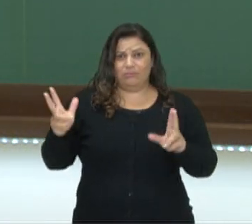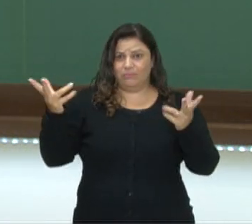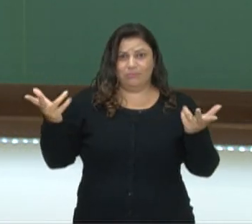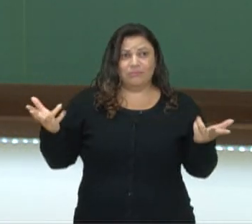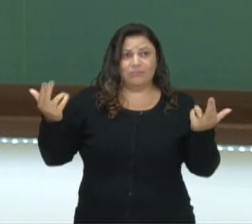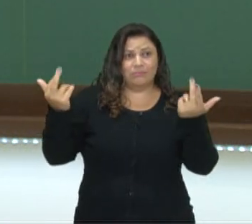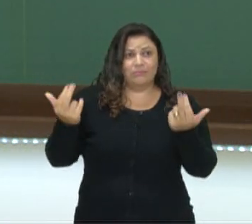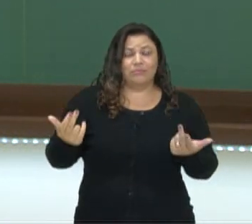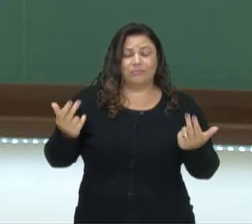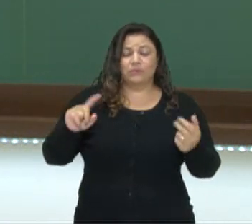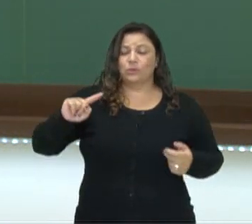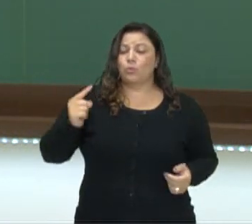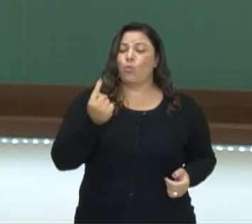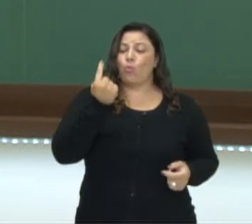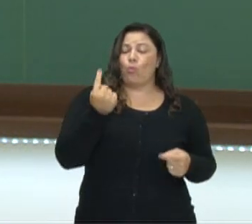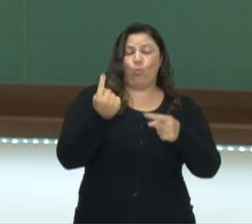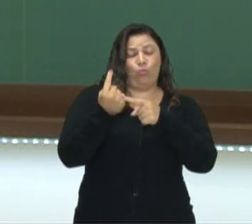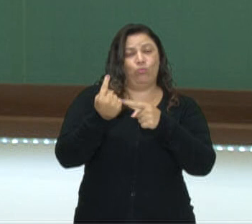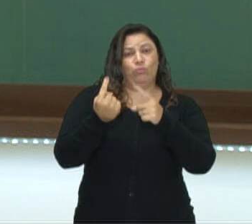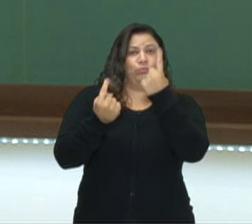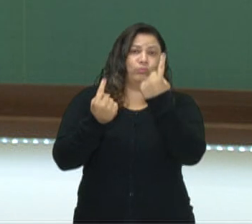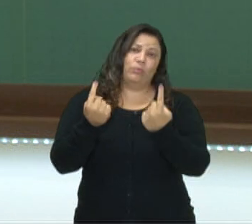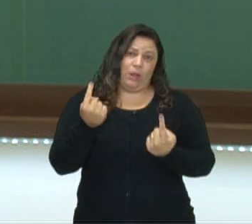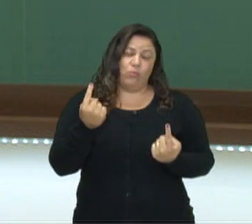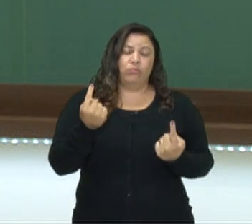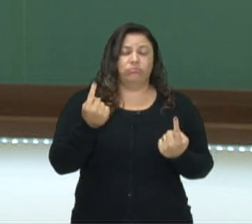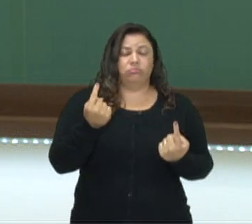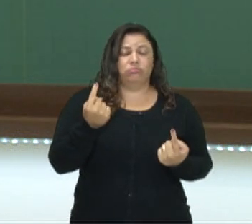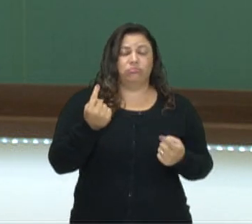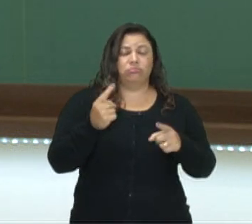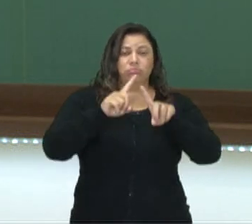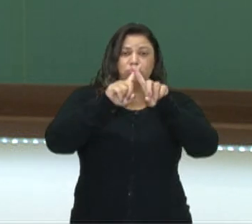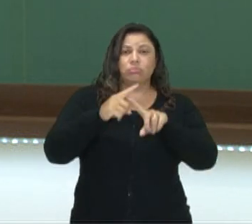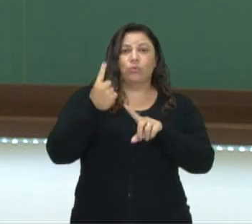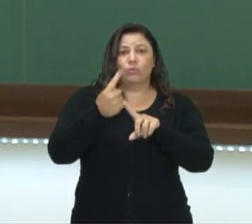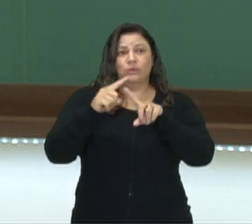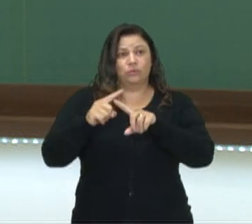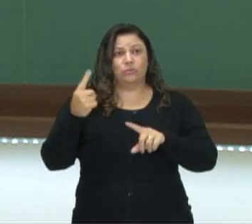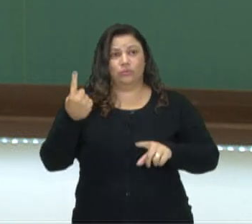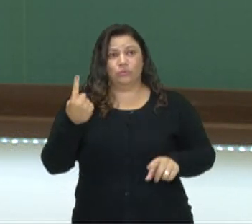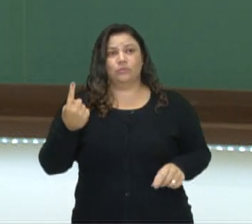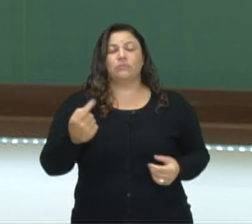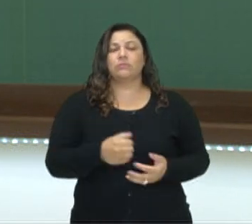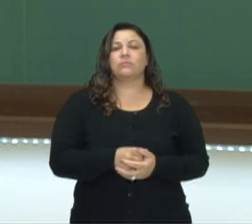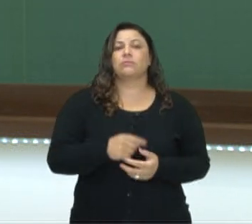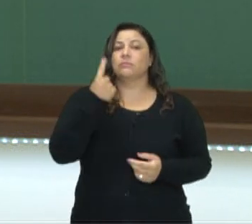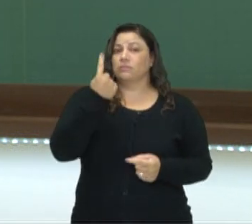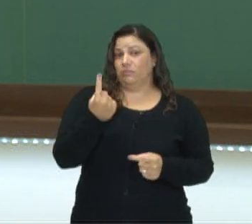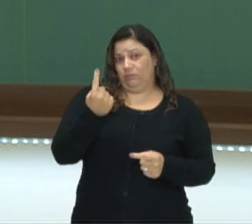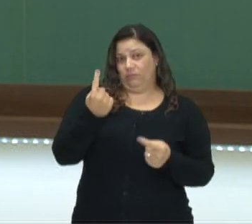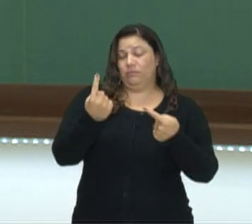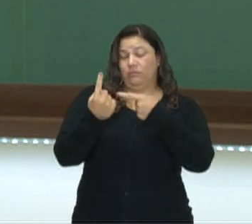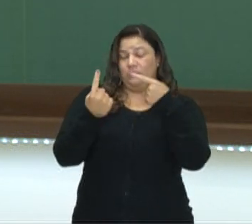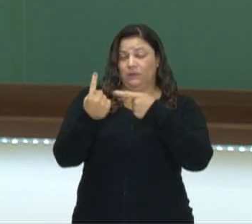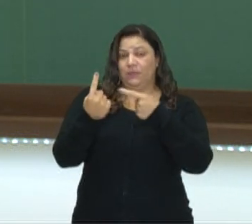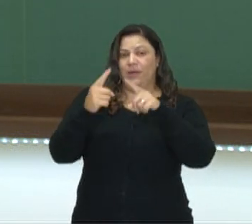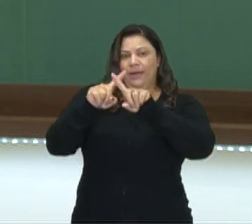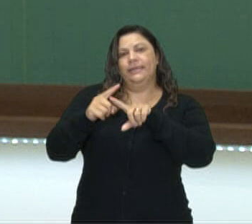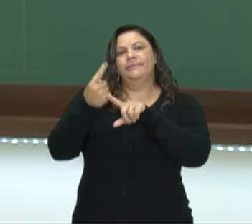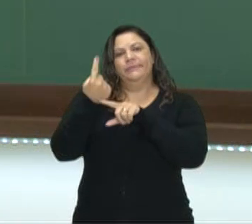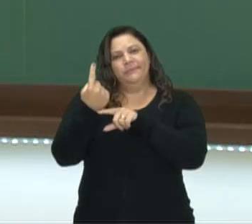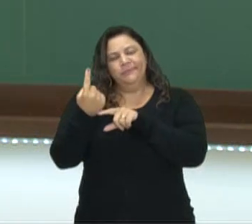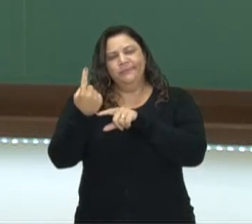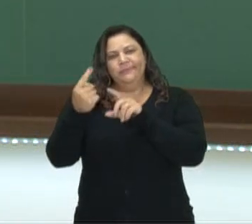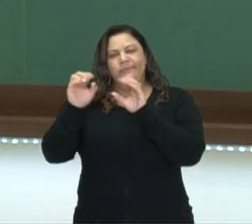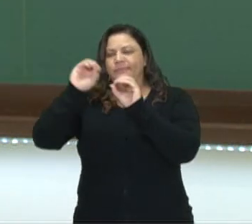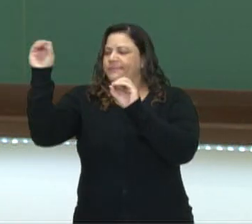é 1 e 1, 1 vezes 1 dá 1, né? Então, beleza. Então, eu posso fazer 1 vezes 1, 1, e repetir